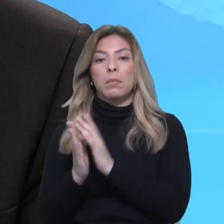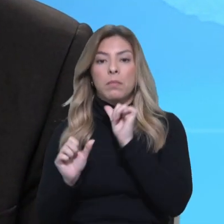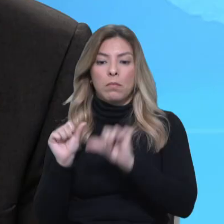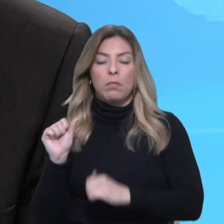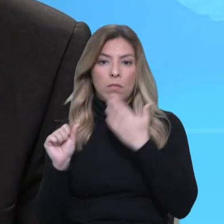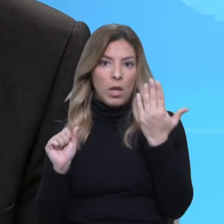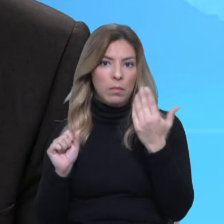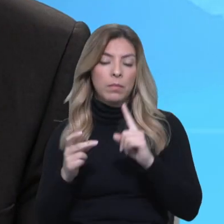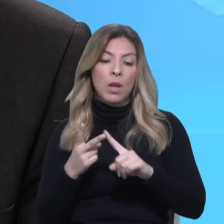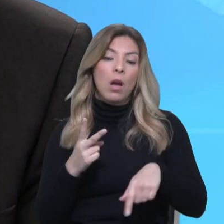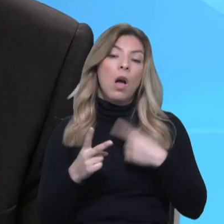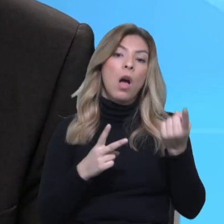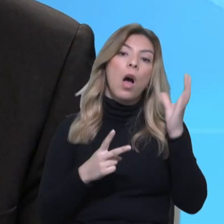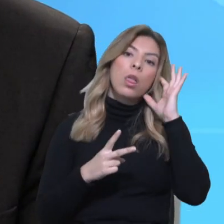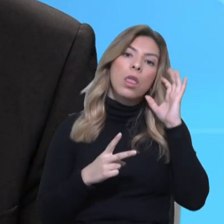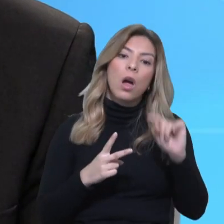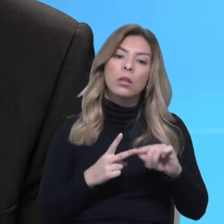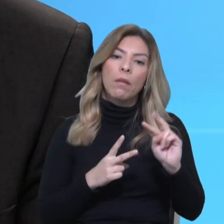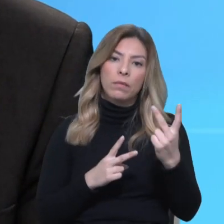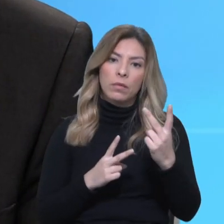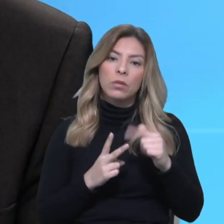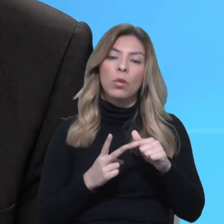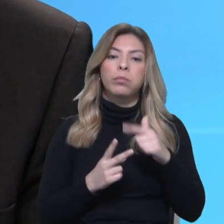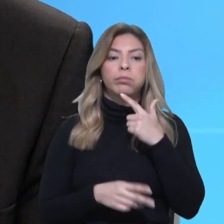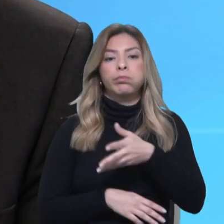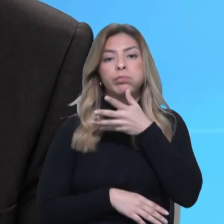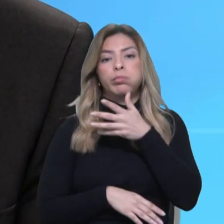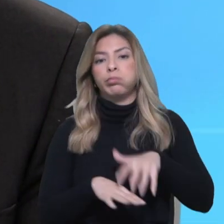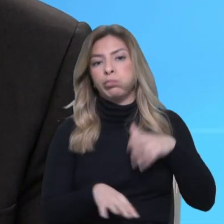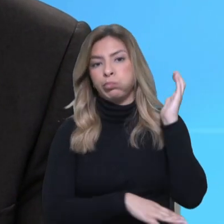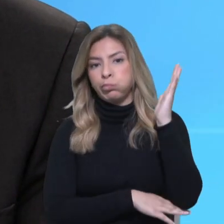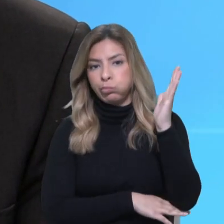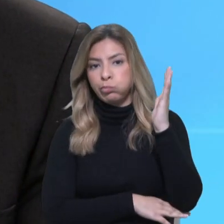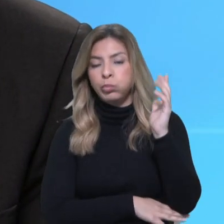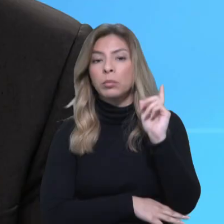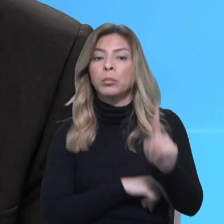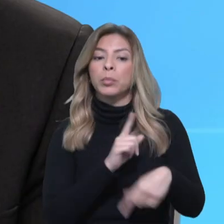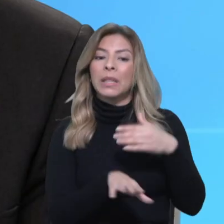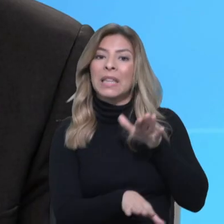à tarde, teremos mais 2 conferências, um plenário, e, finalmente, na terça-feira,